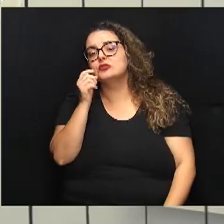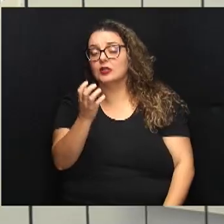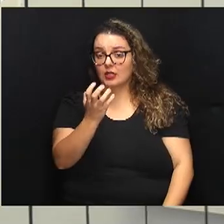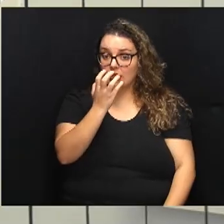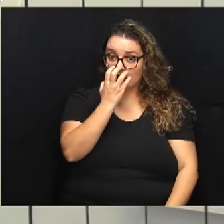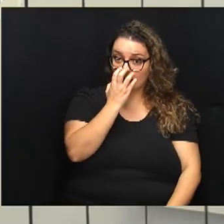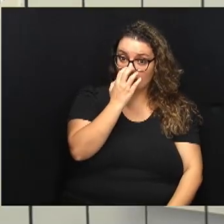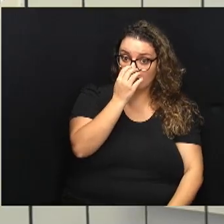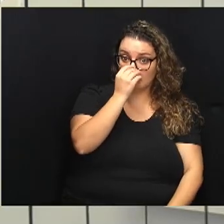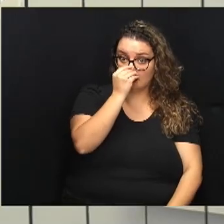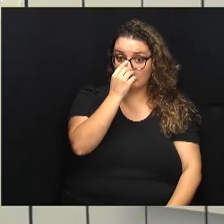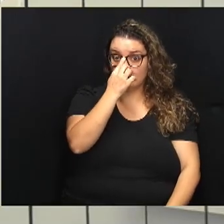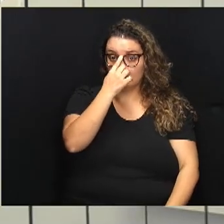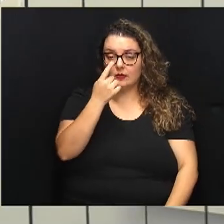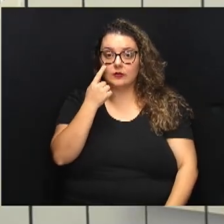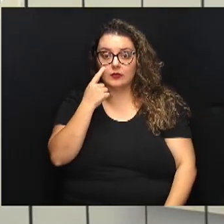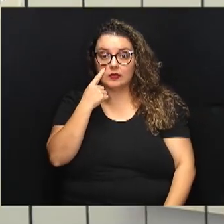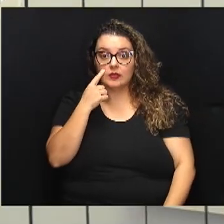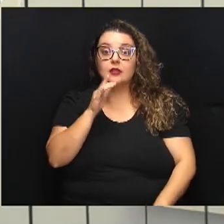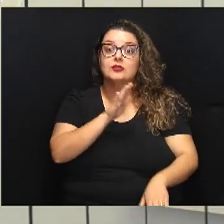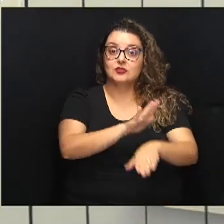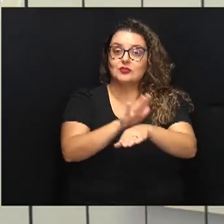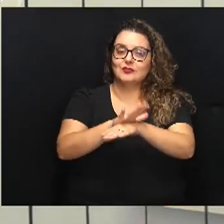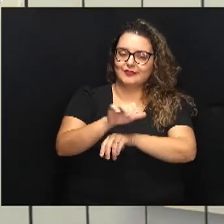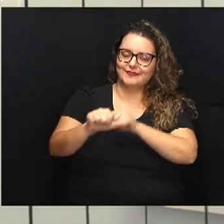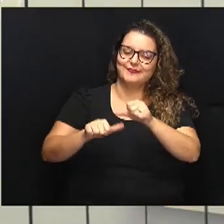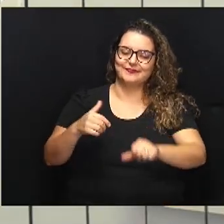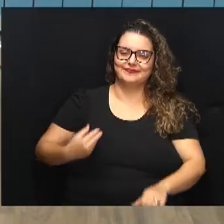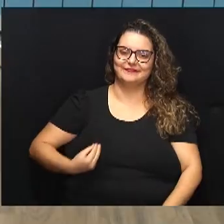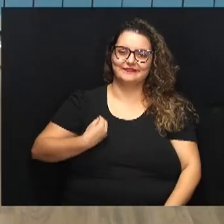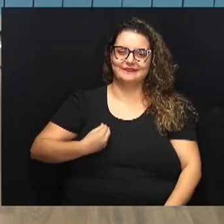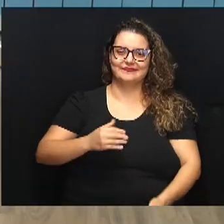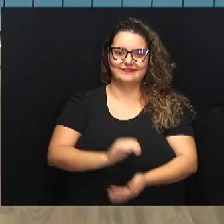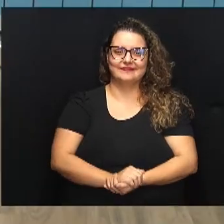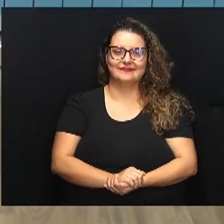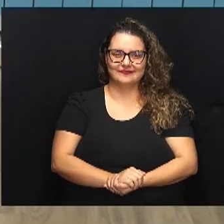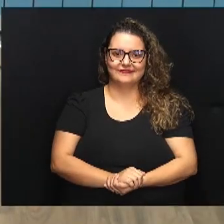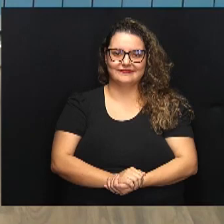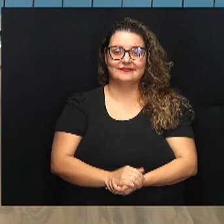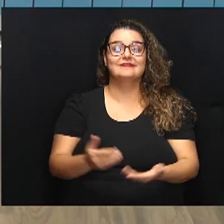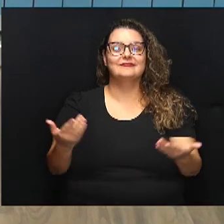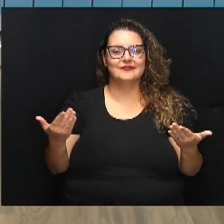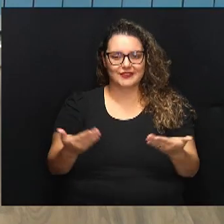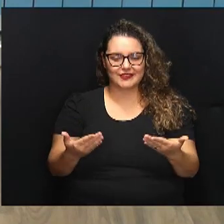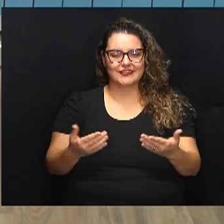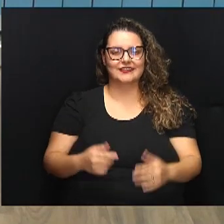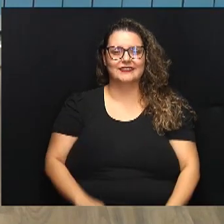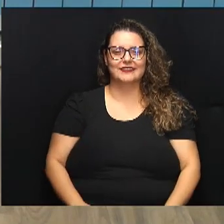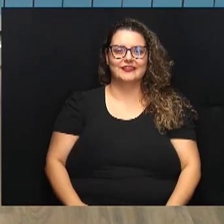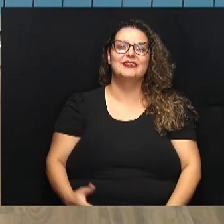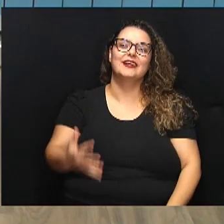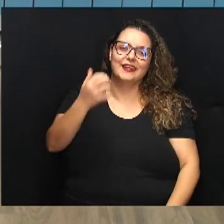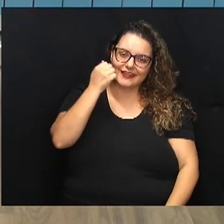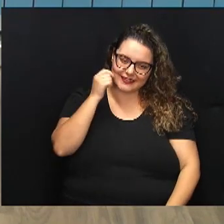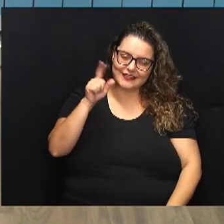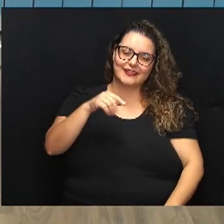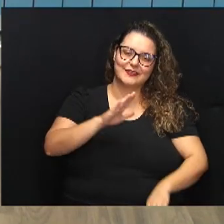cães. Confira e ajude a transformar vidas. Porque adotar é um ato de